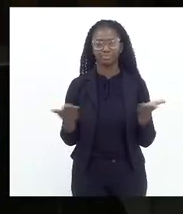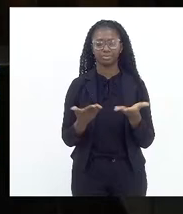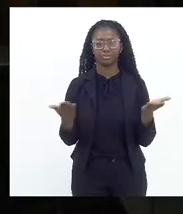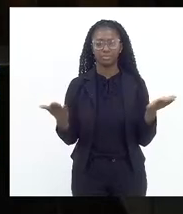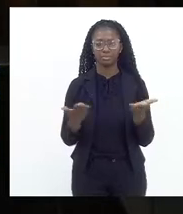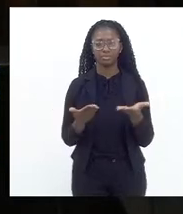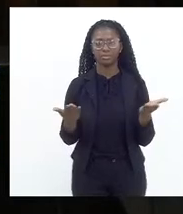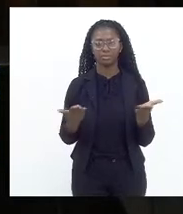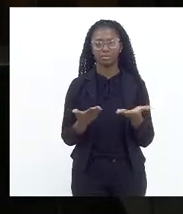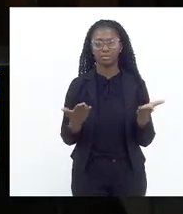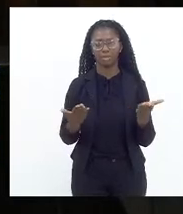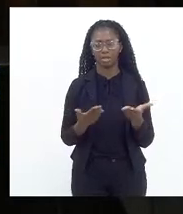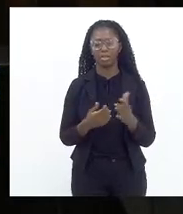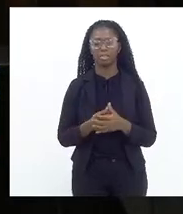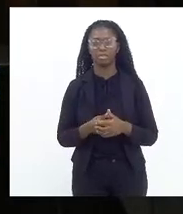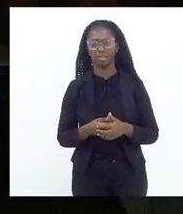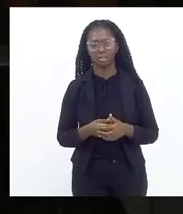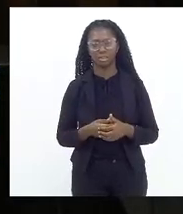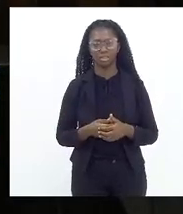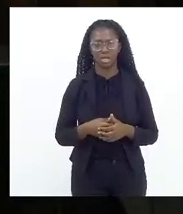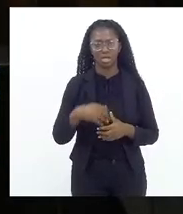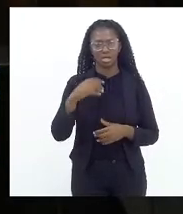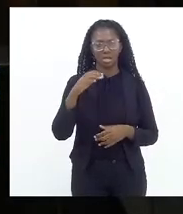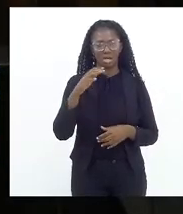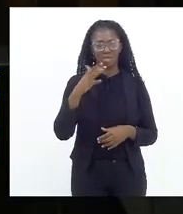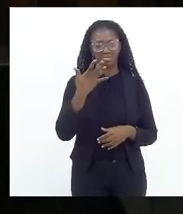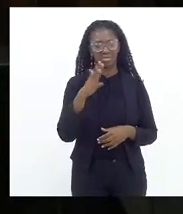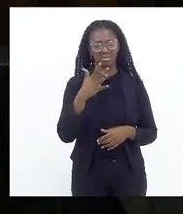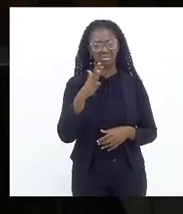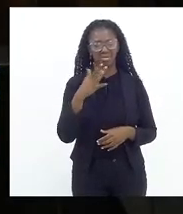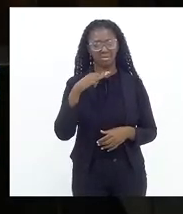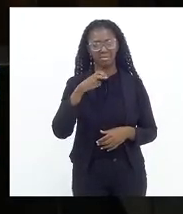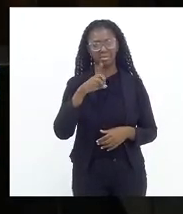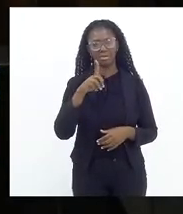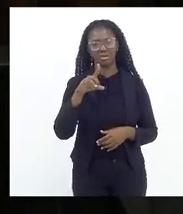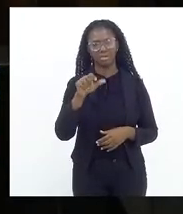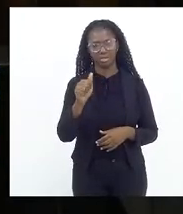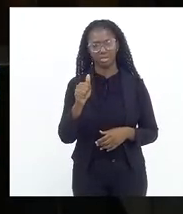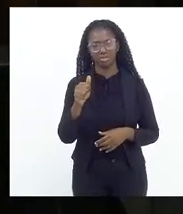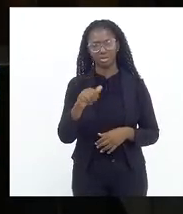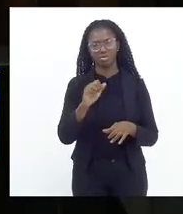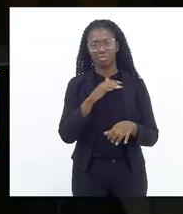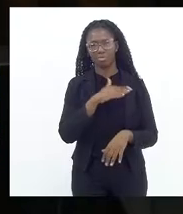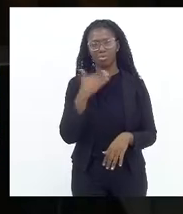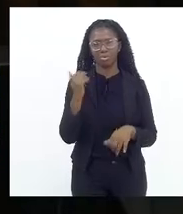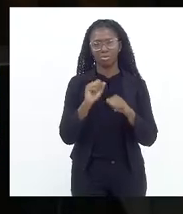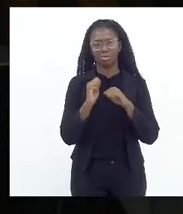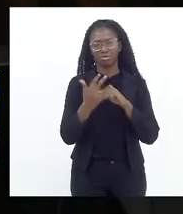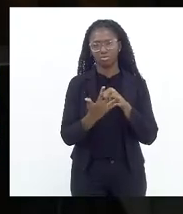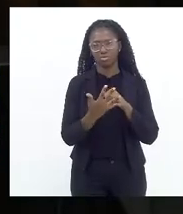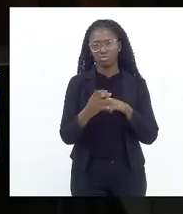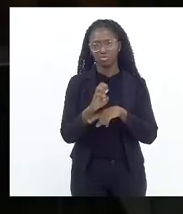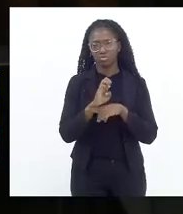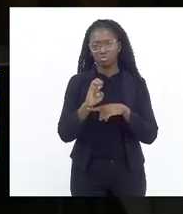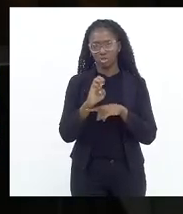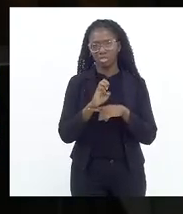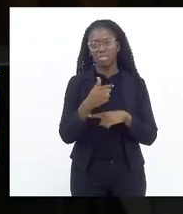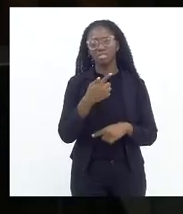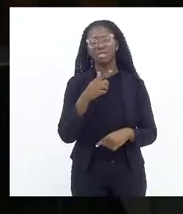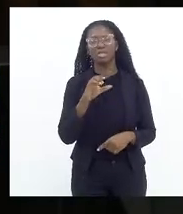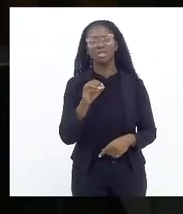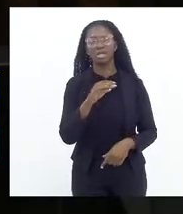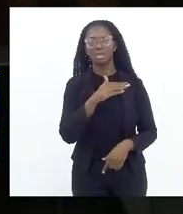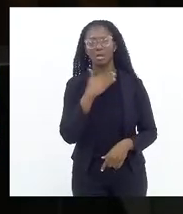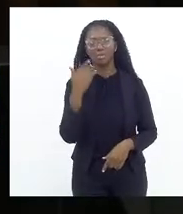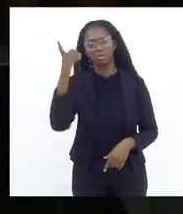nesse momento, a média, a taxa média de mortes por Covid no nosso estado é de 70 mortes por dia.